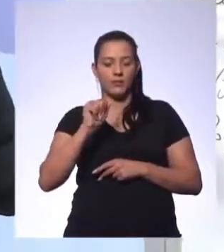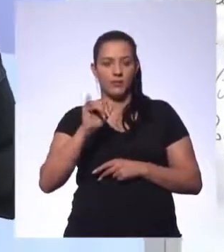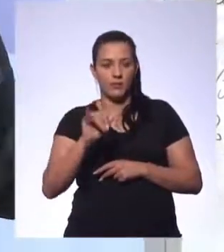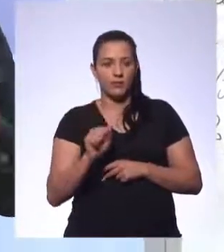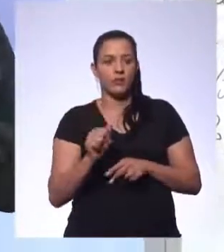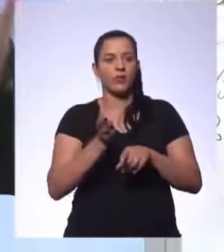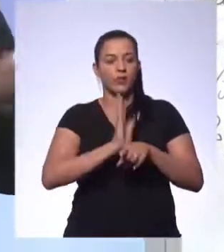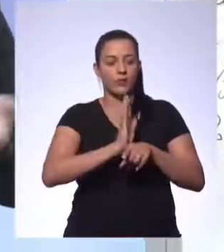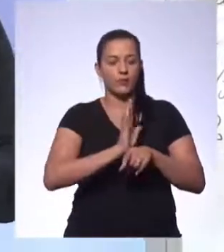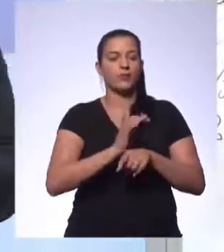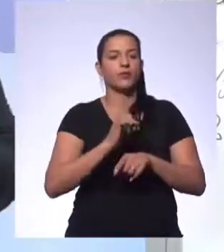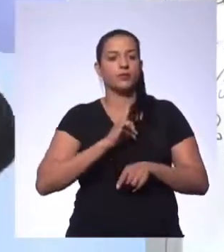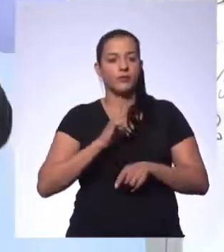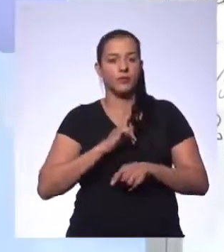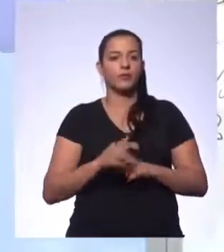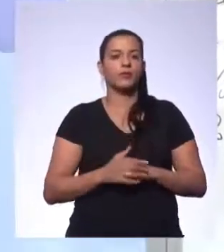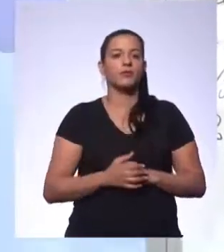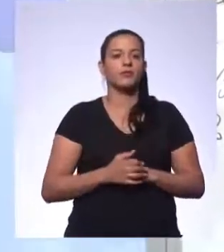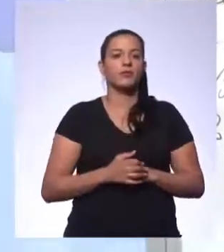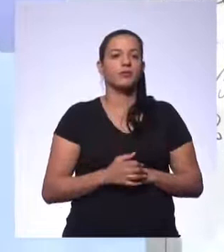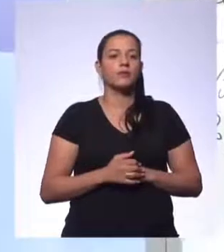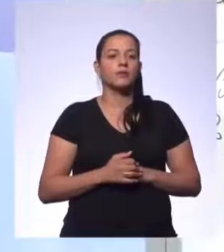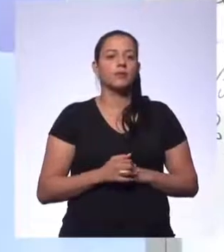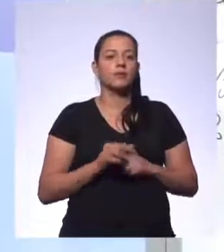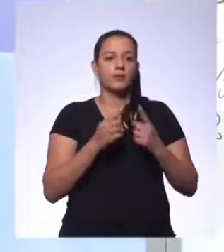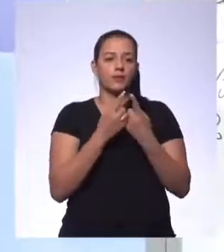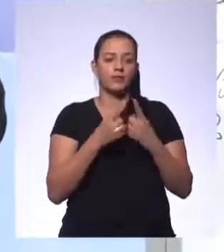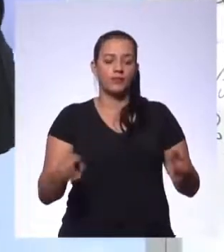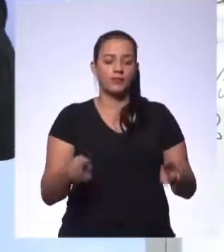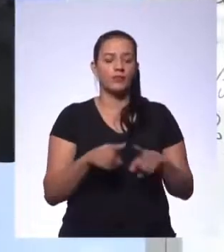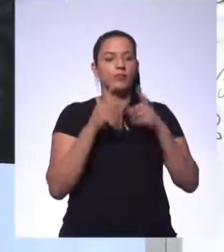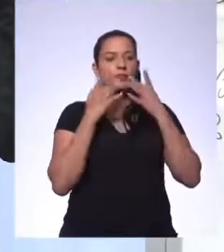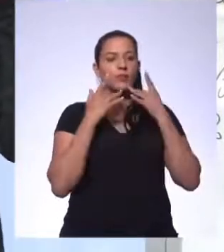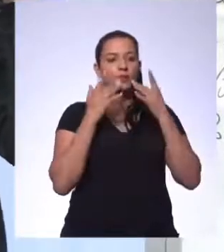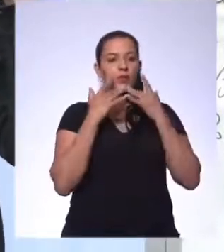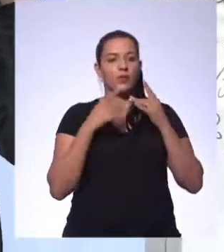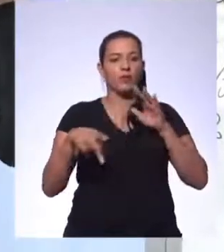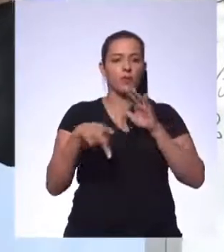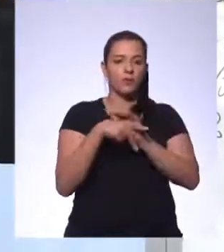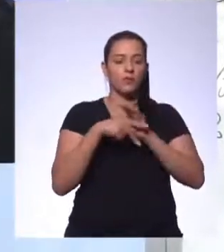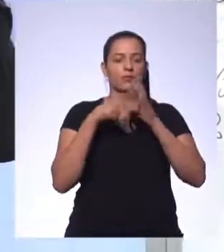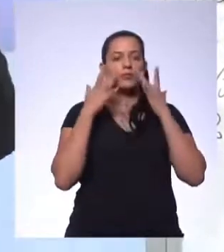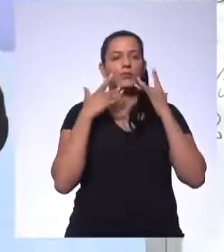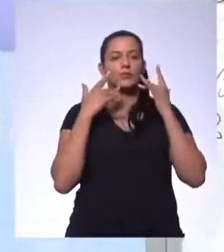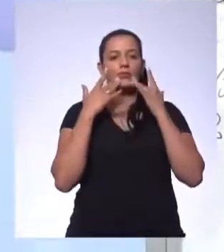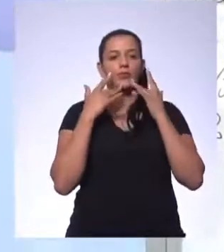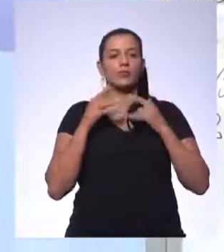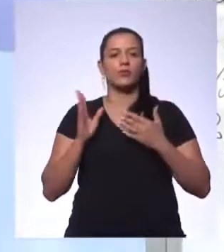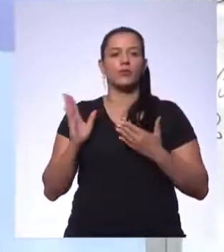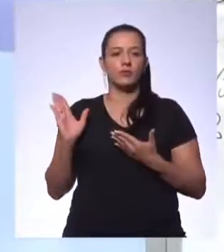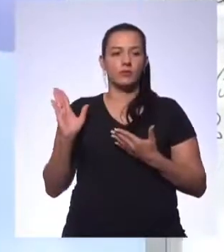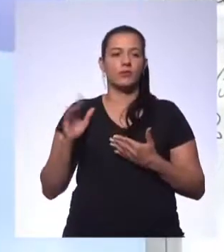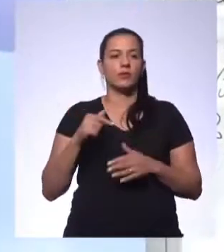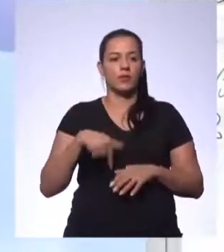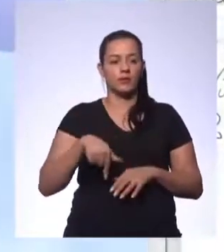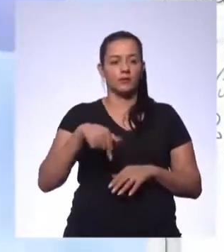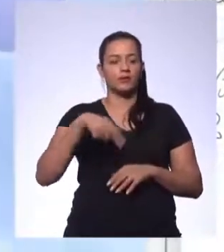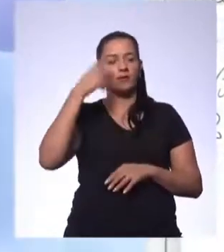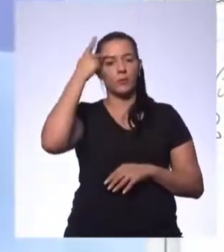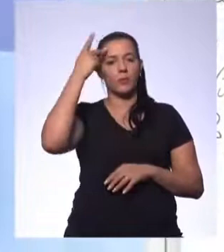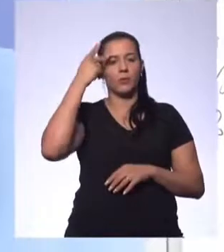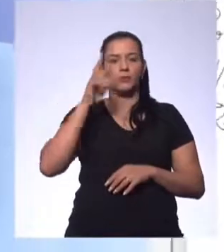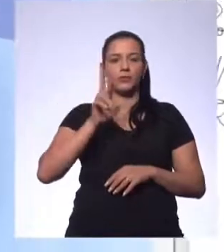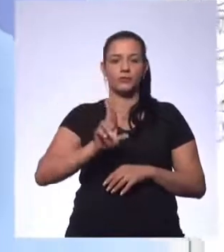um filme, né, homônimo também, mas teve também um musical, né, no teatro, né, foi até aqui no Teatro Renault, aqui em São Paulo,